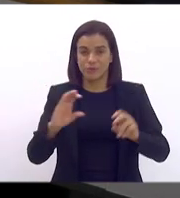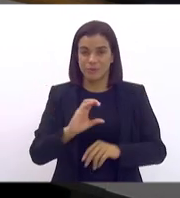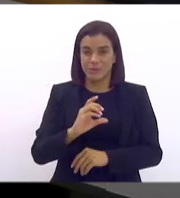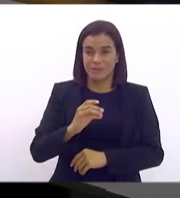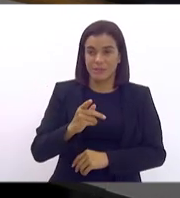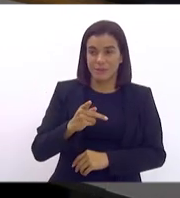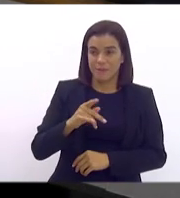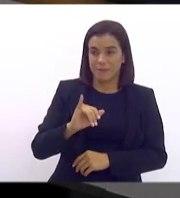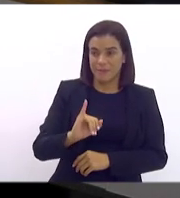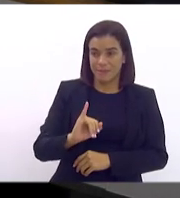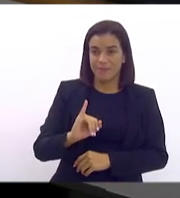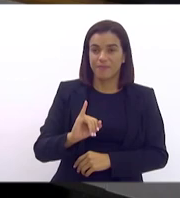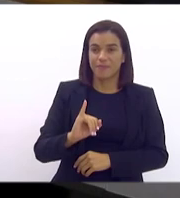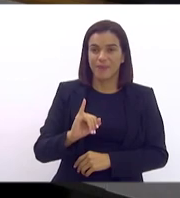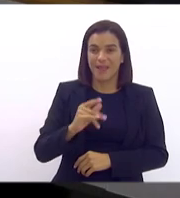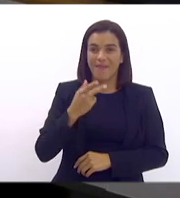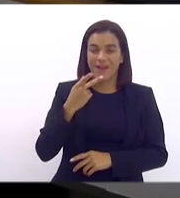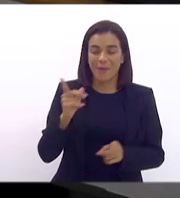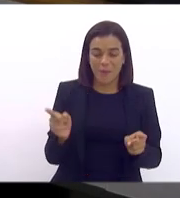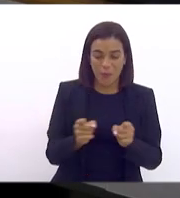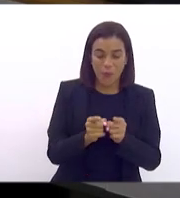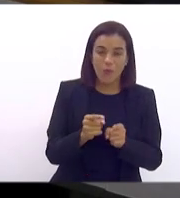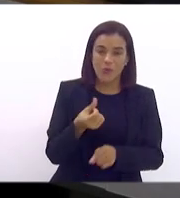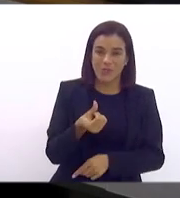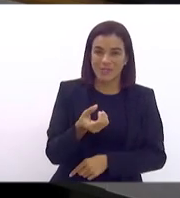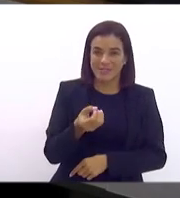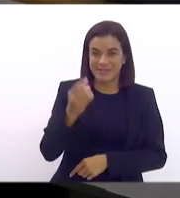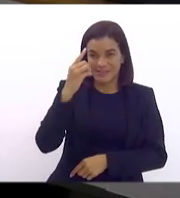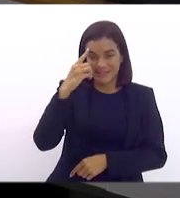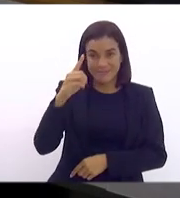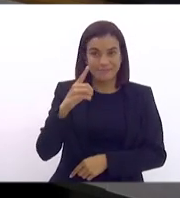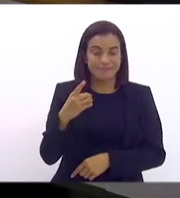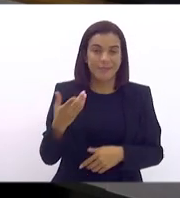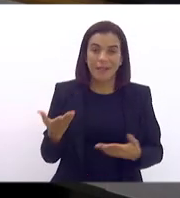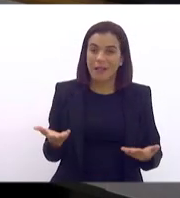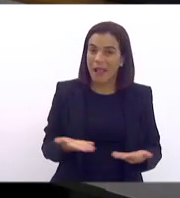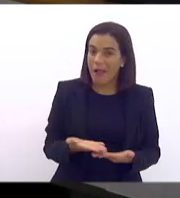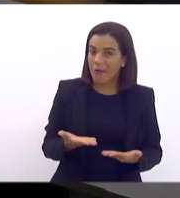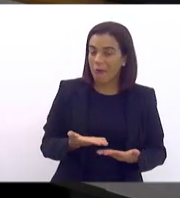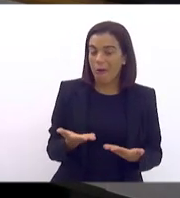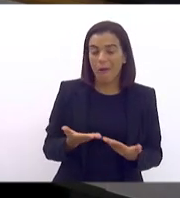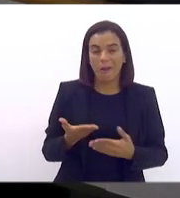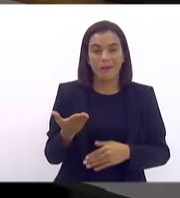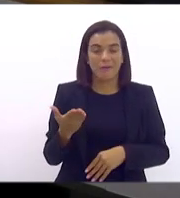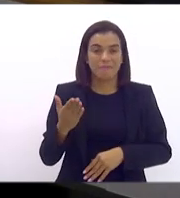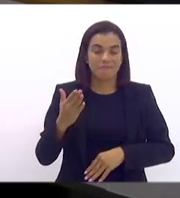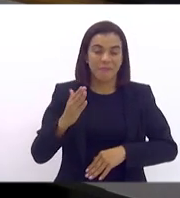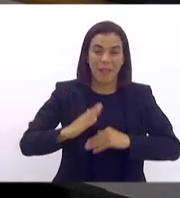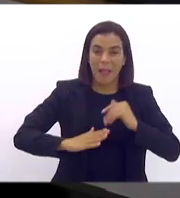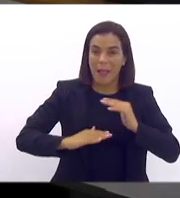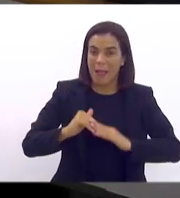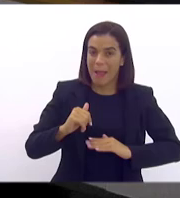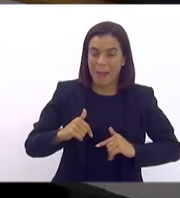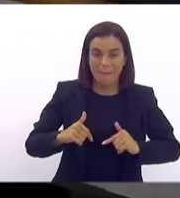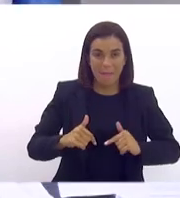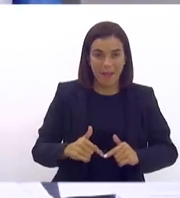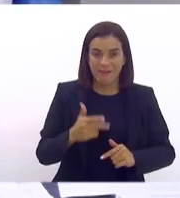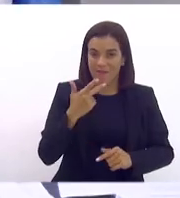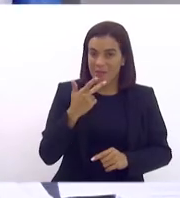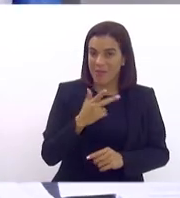Quando a gente falava que era curto, 60 dias, a gente acabou que a prática demonstrou que não foi curto. A